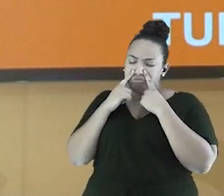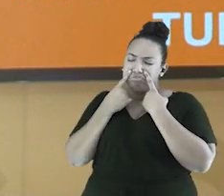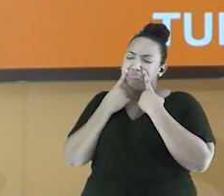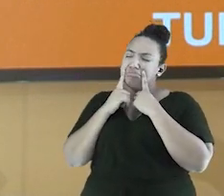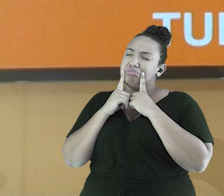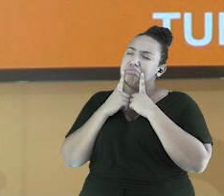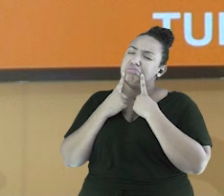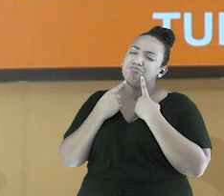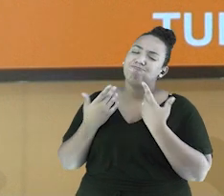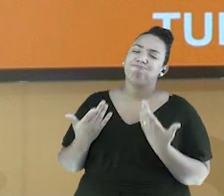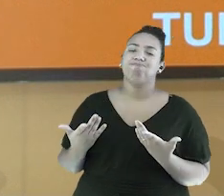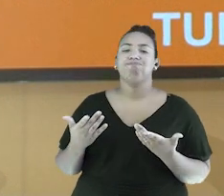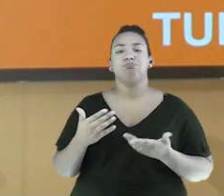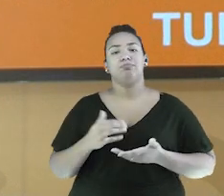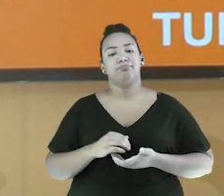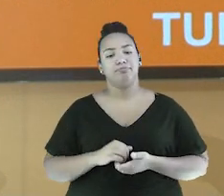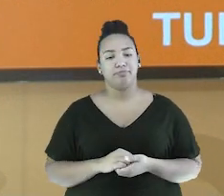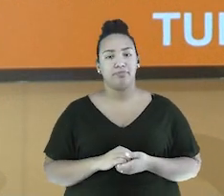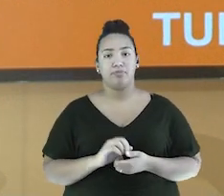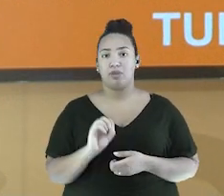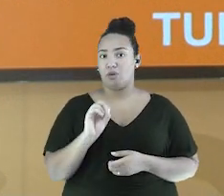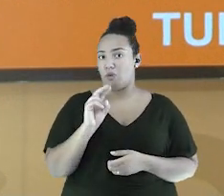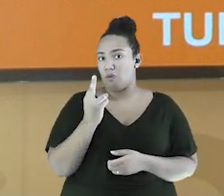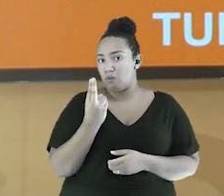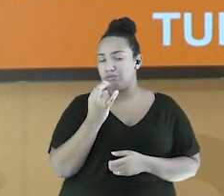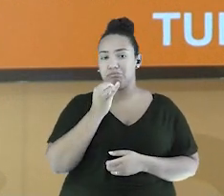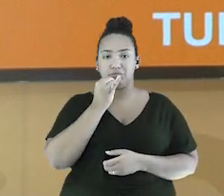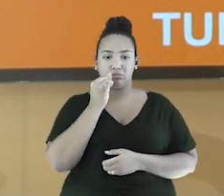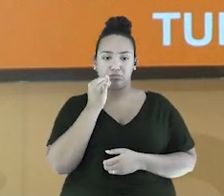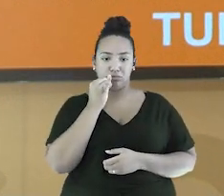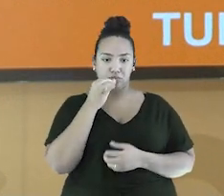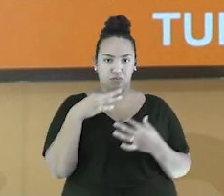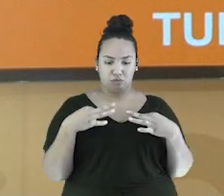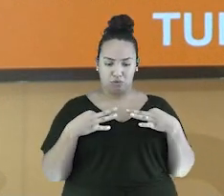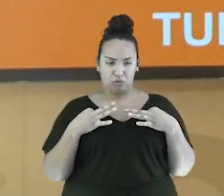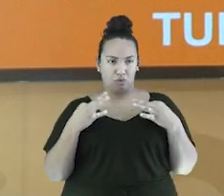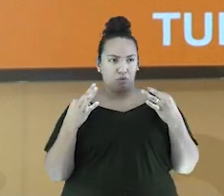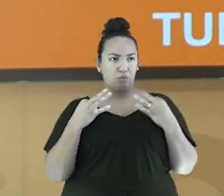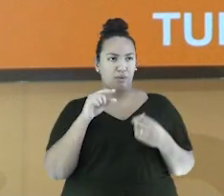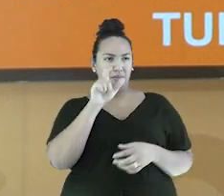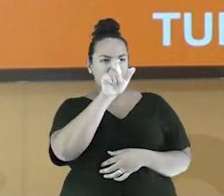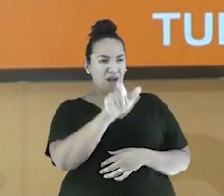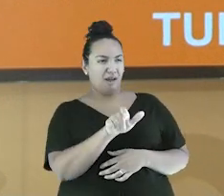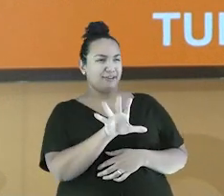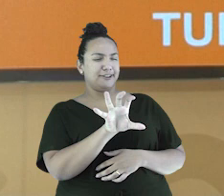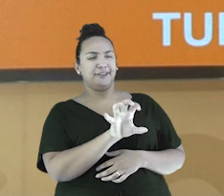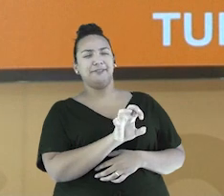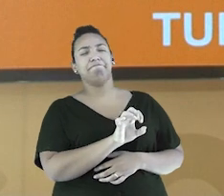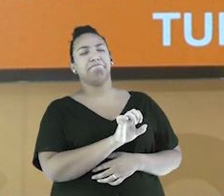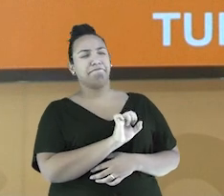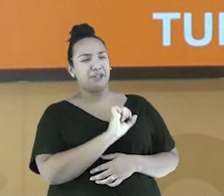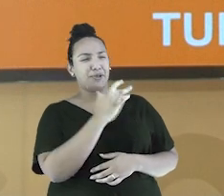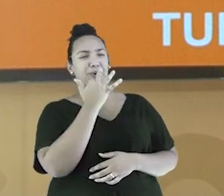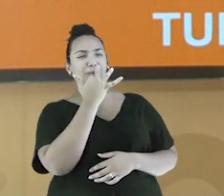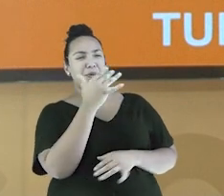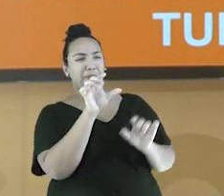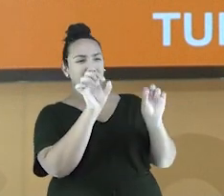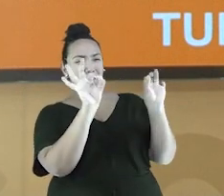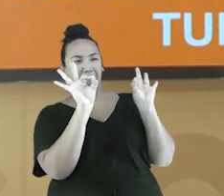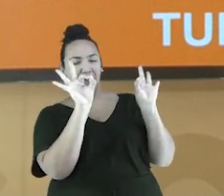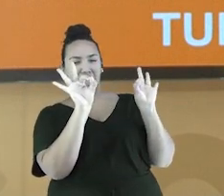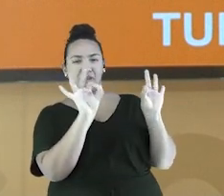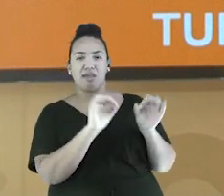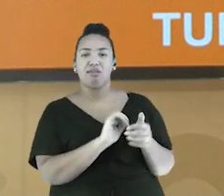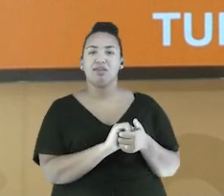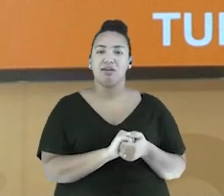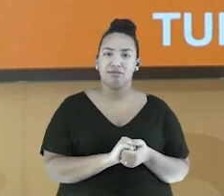chorar. Um estilista ou um designer de moda desenhou suas roupas pensando no modelo e nas cores.